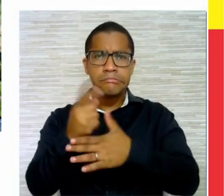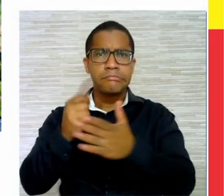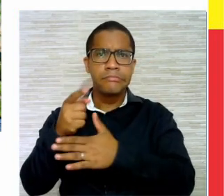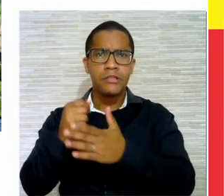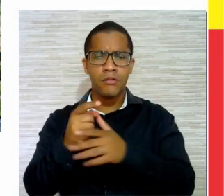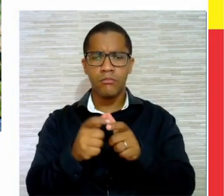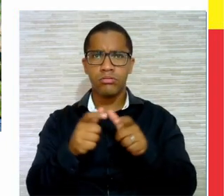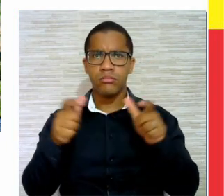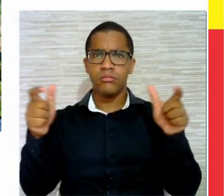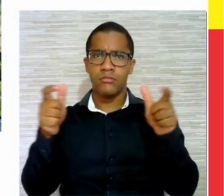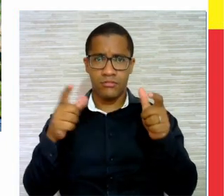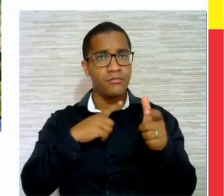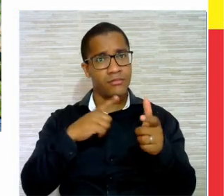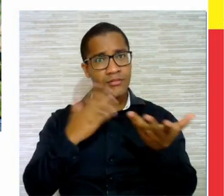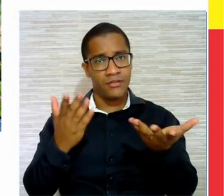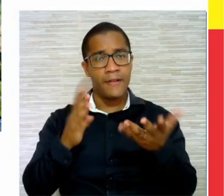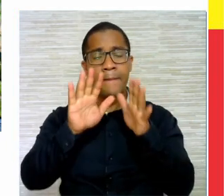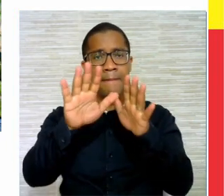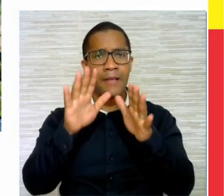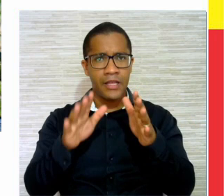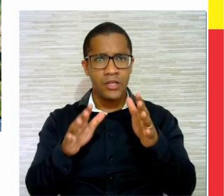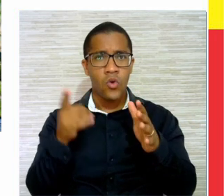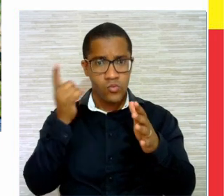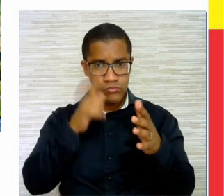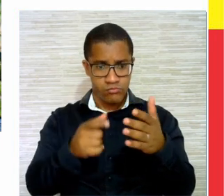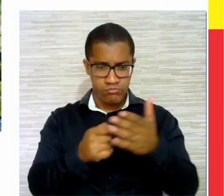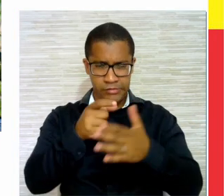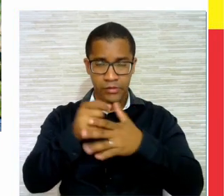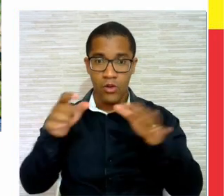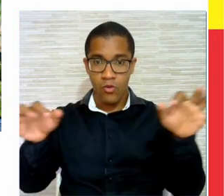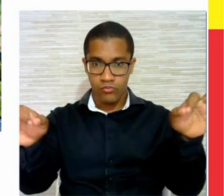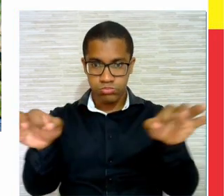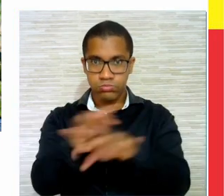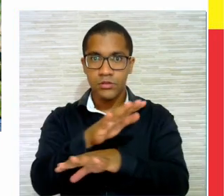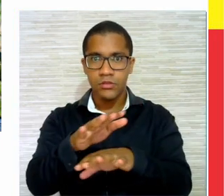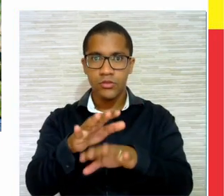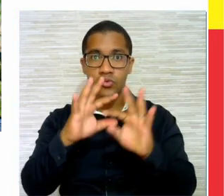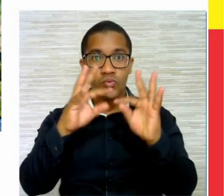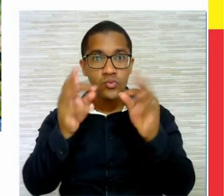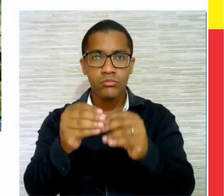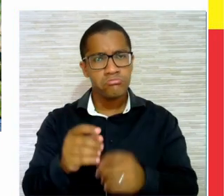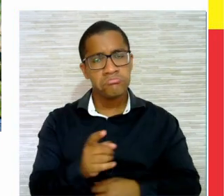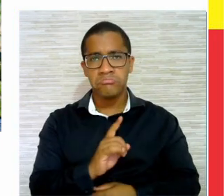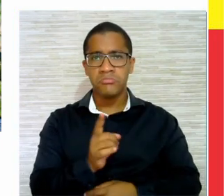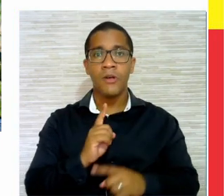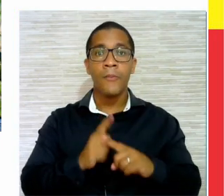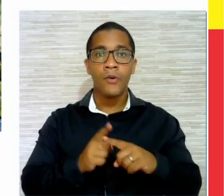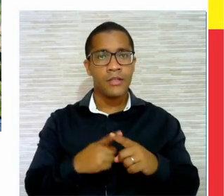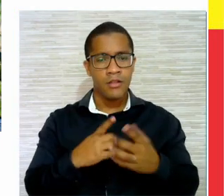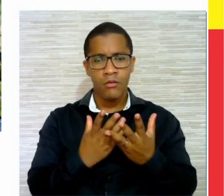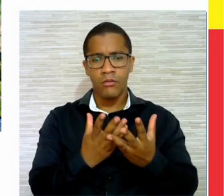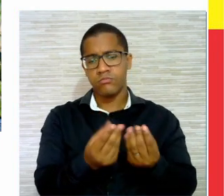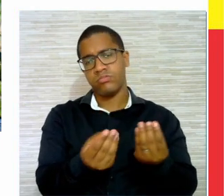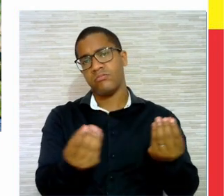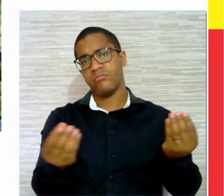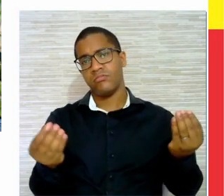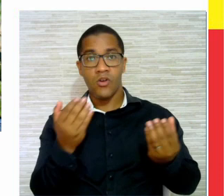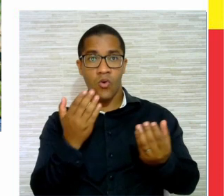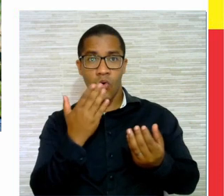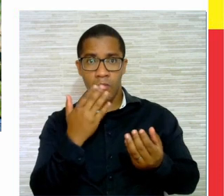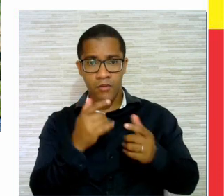muito alimento. Mas não consomem 100%, né? Porque com a existência da fartura